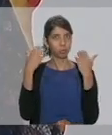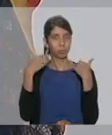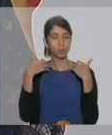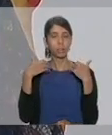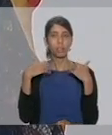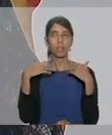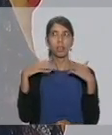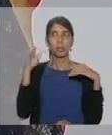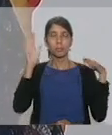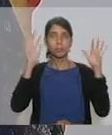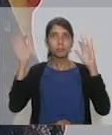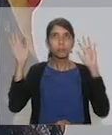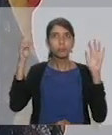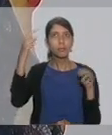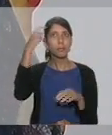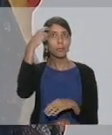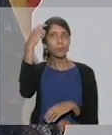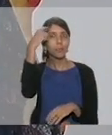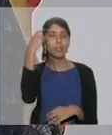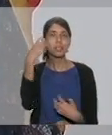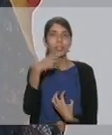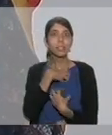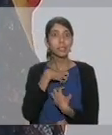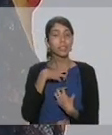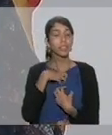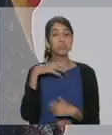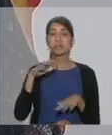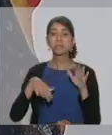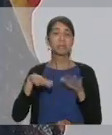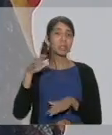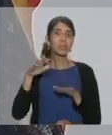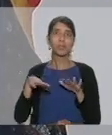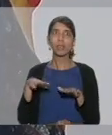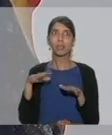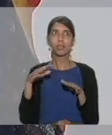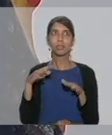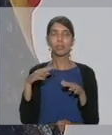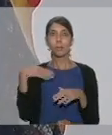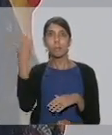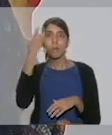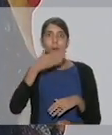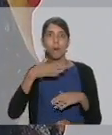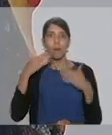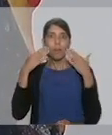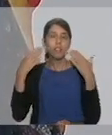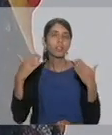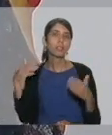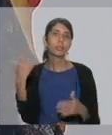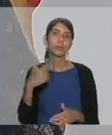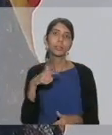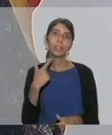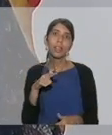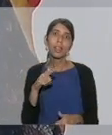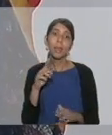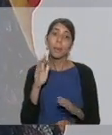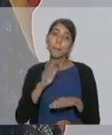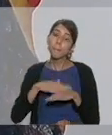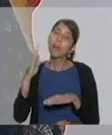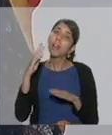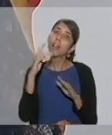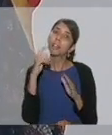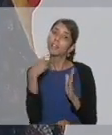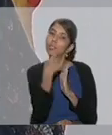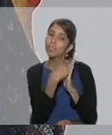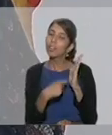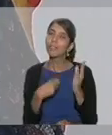mim, sabe? Muitos pensamentos, muitos sentimentos, mas talvez eu não tenha essa expressão assim. A minha expressão, ela é muito mais nas